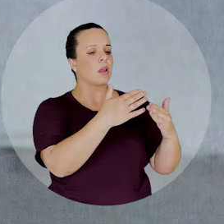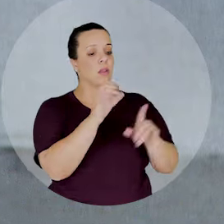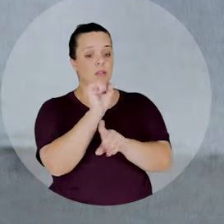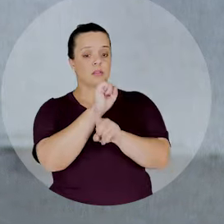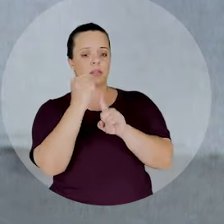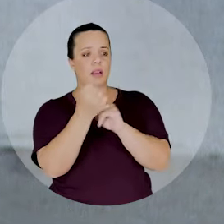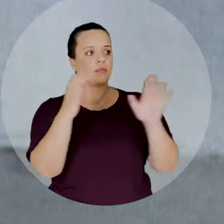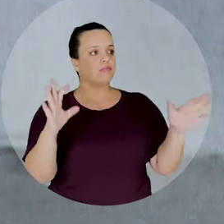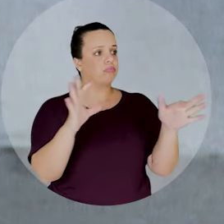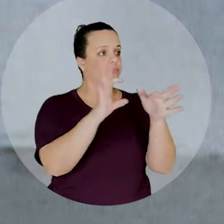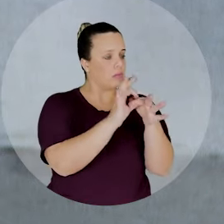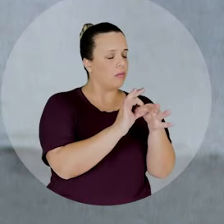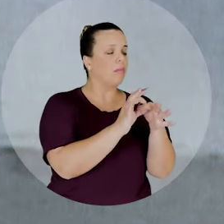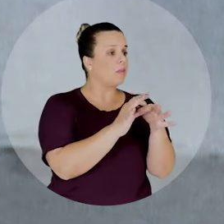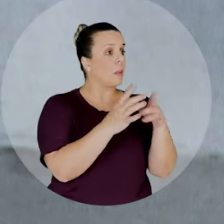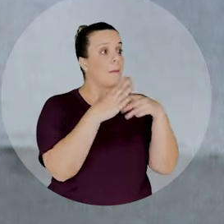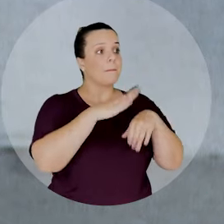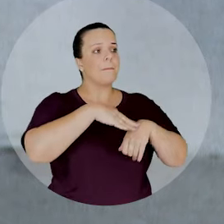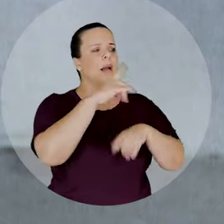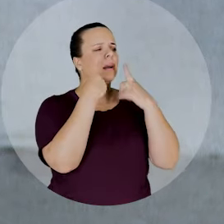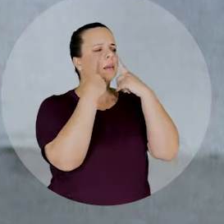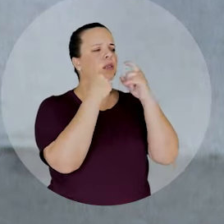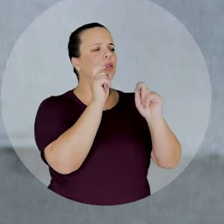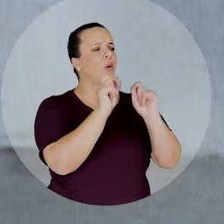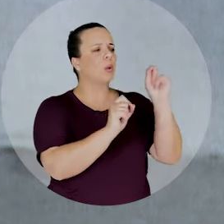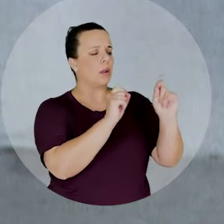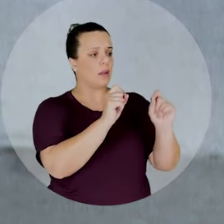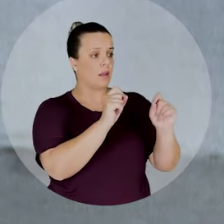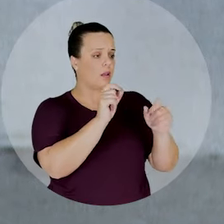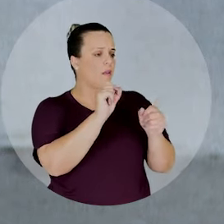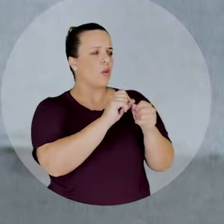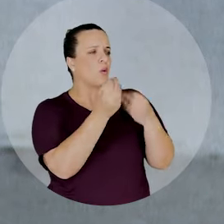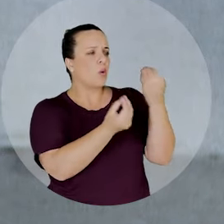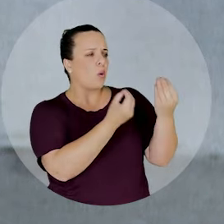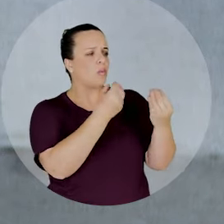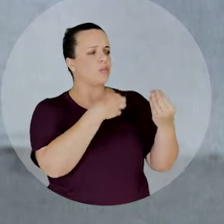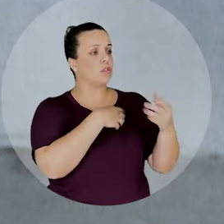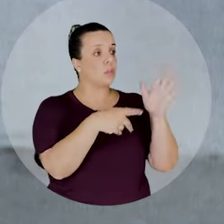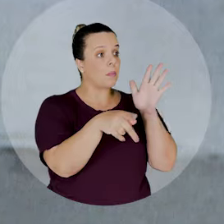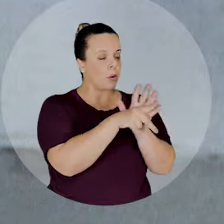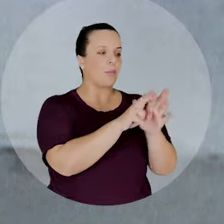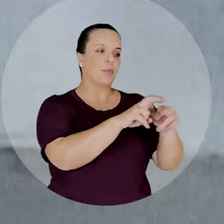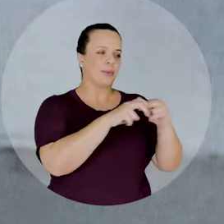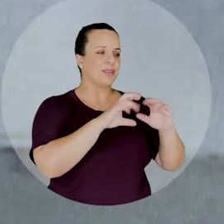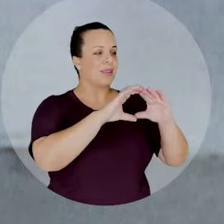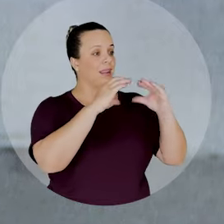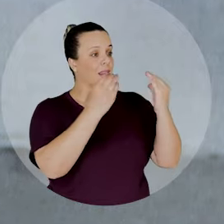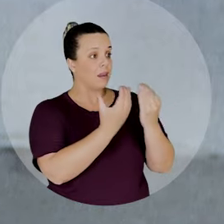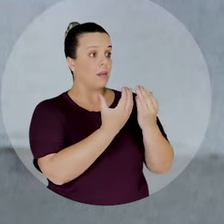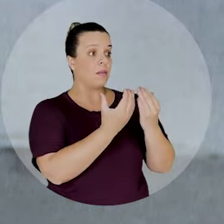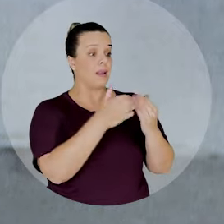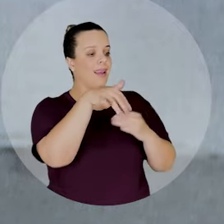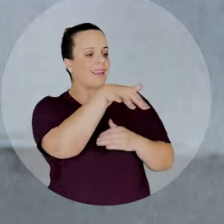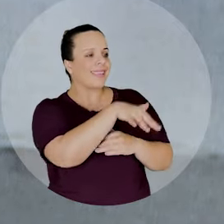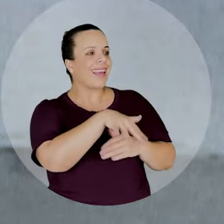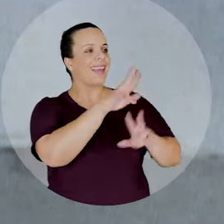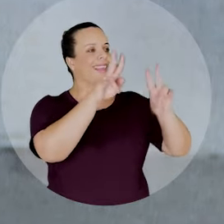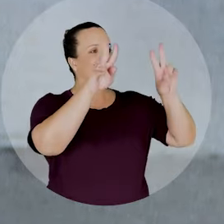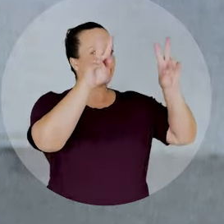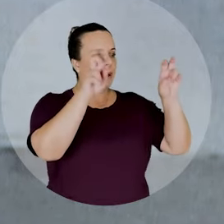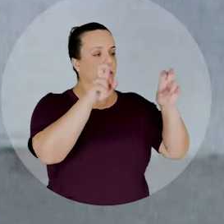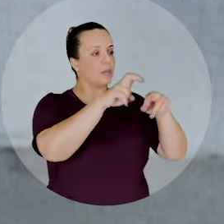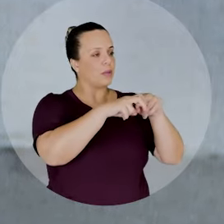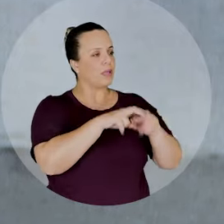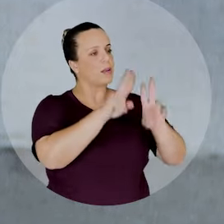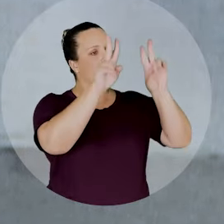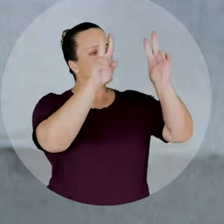a sociedade como um todo, né? E o mais interessante é que isso é feito de forma específica, por isso o nome, Câmara Setorial Temática, né? De acordo com cada tema,